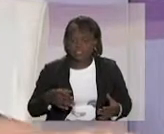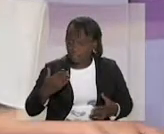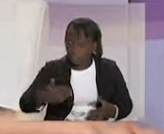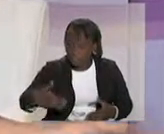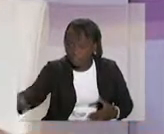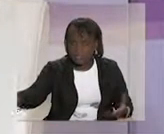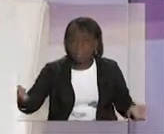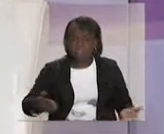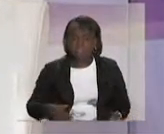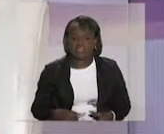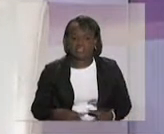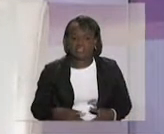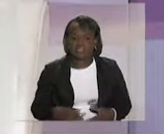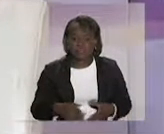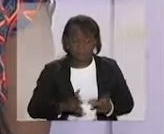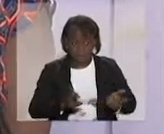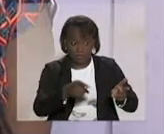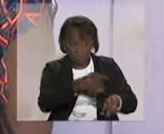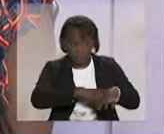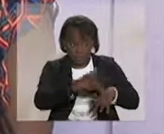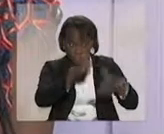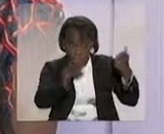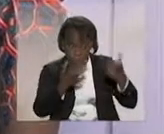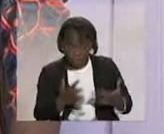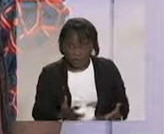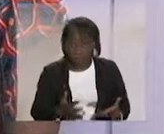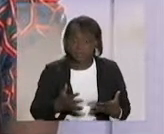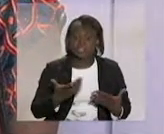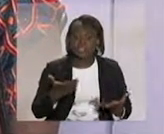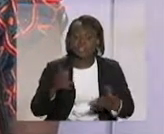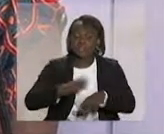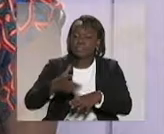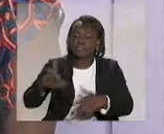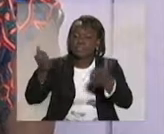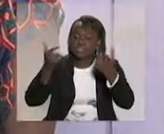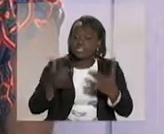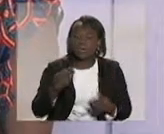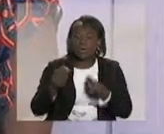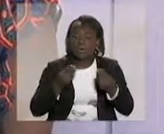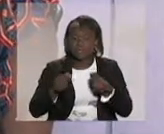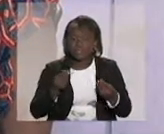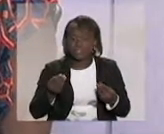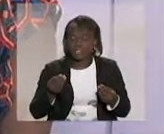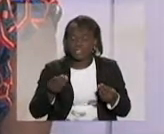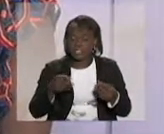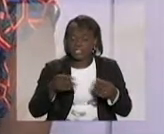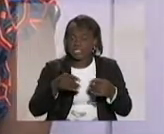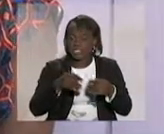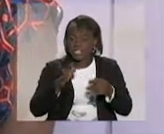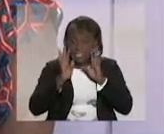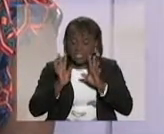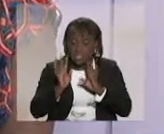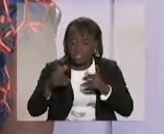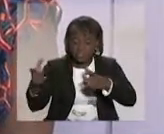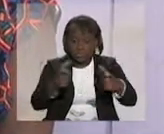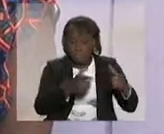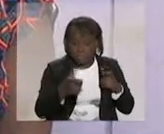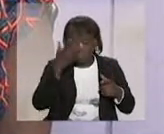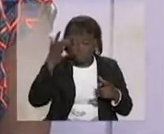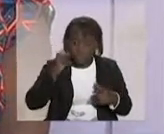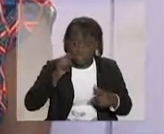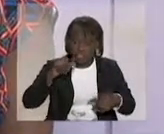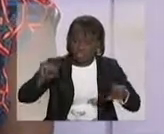dá continuidade a essa violência. Pegando o gancho agora nesse caso que você comentou, eu queria que vocês falassem um pouco sobre como é que está a rede de atendimento,